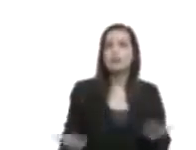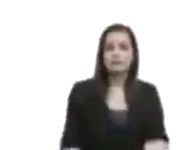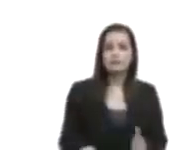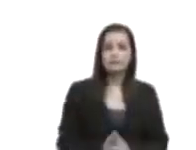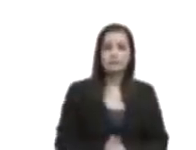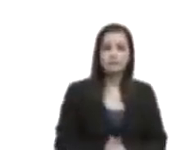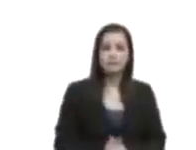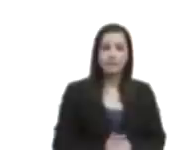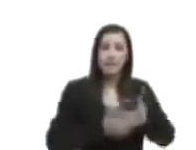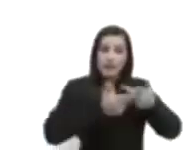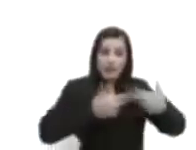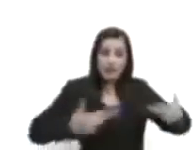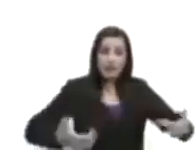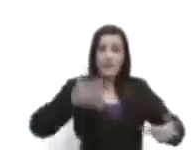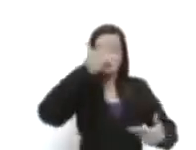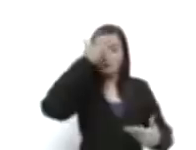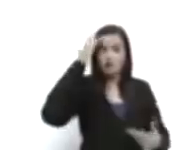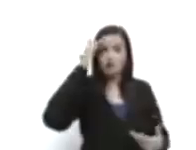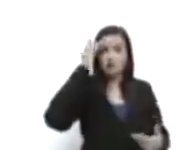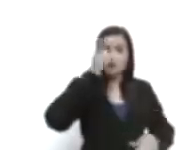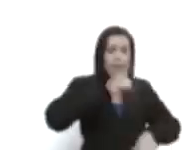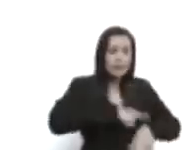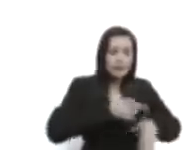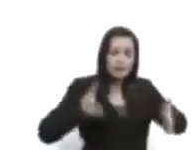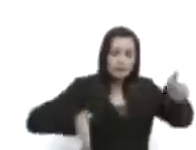Muitos durante o período da história da igreja